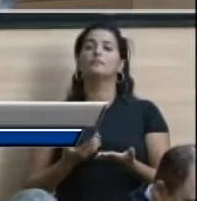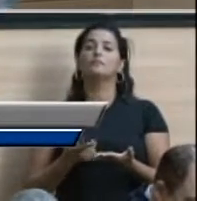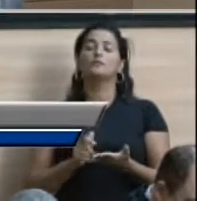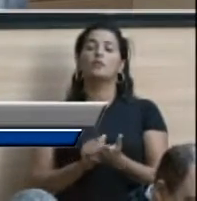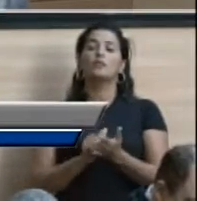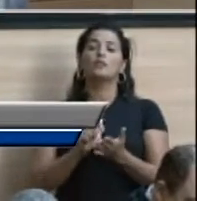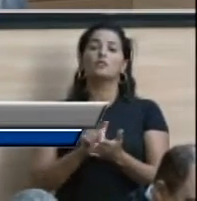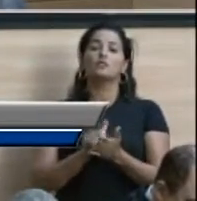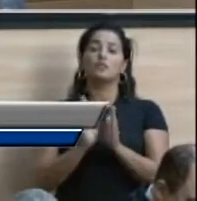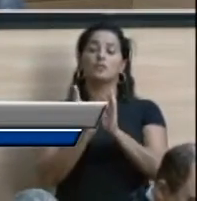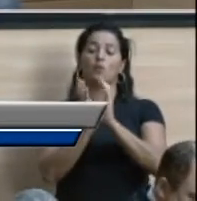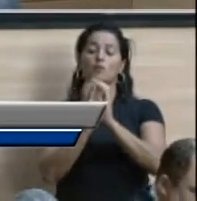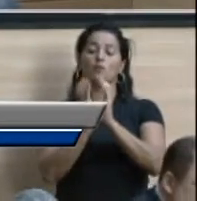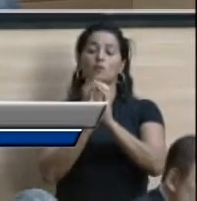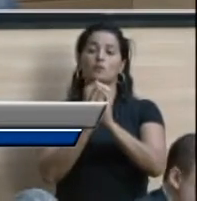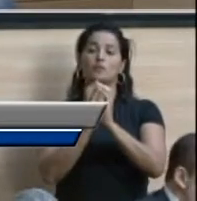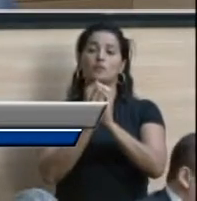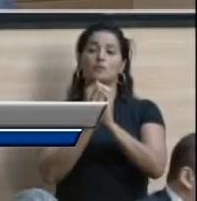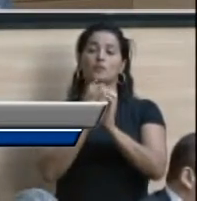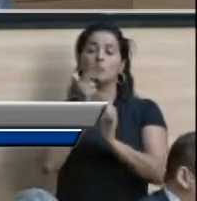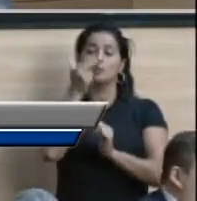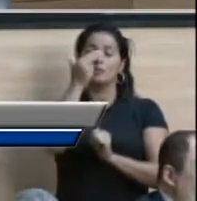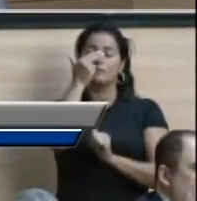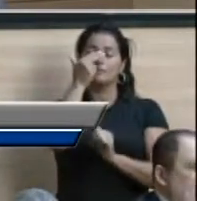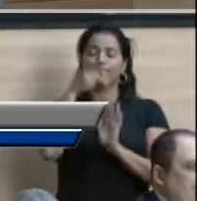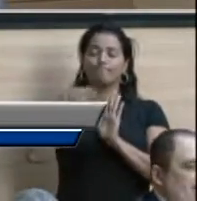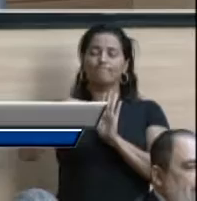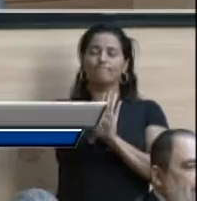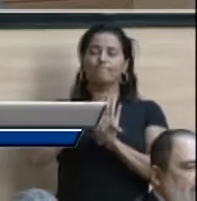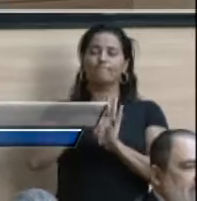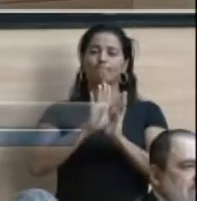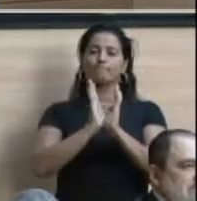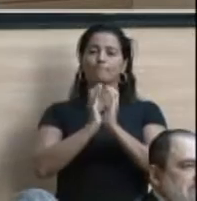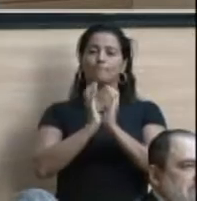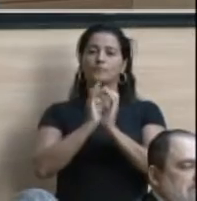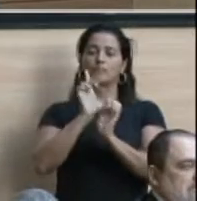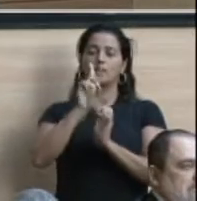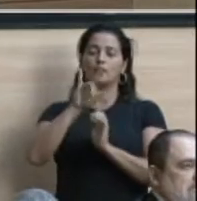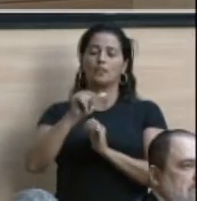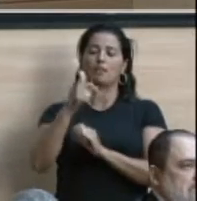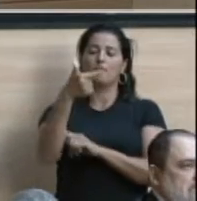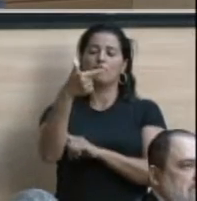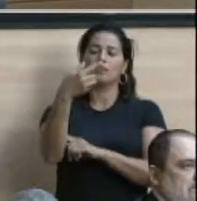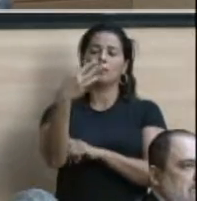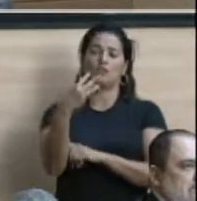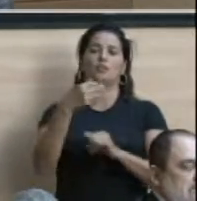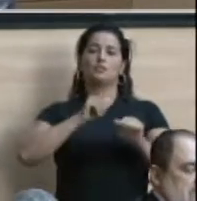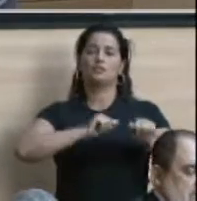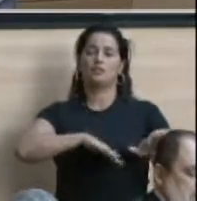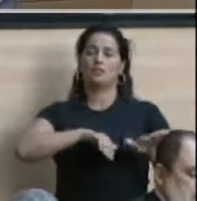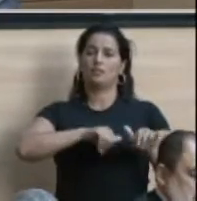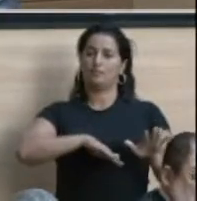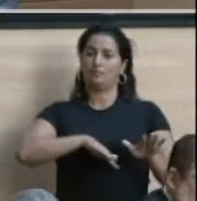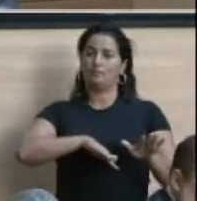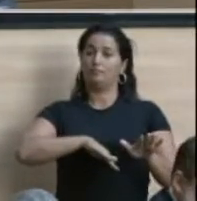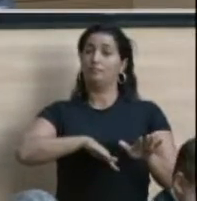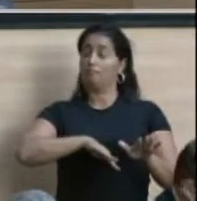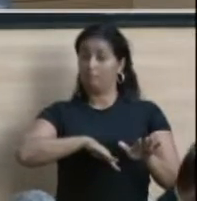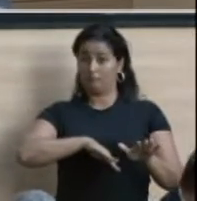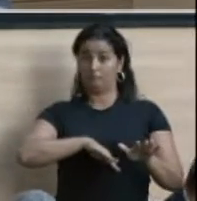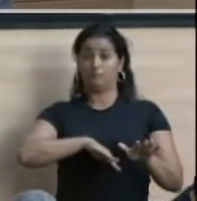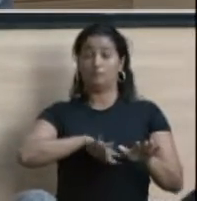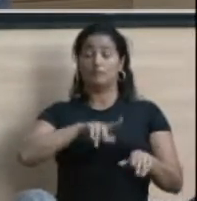do recifense do evangélico do recife essa data dia 23 de setembro e não só estava ali